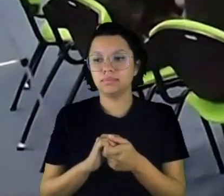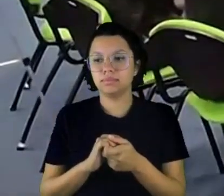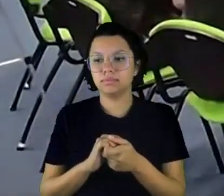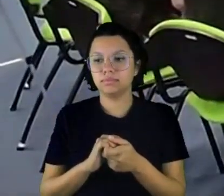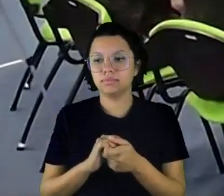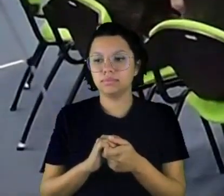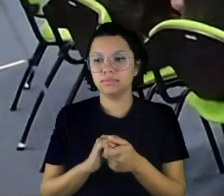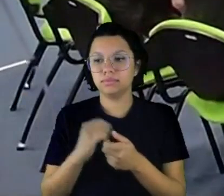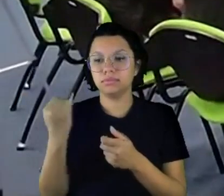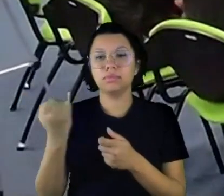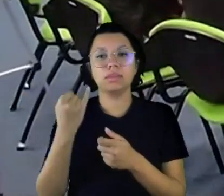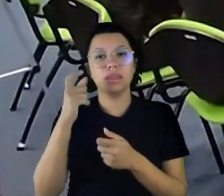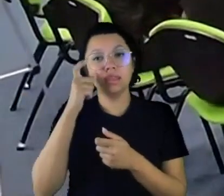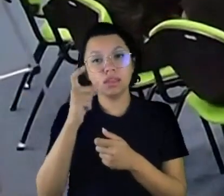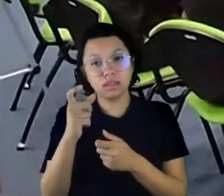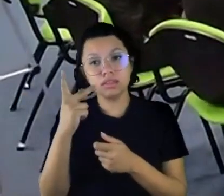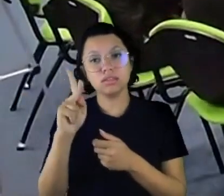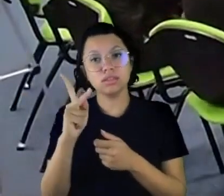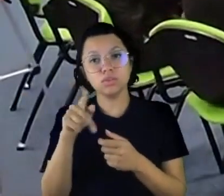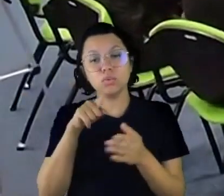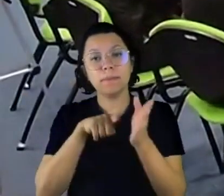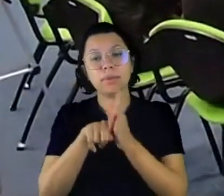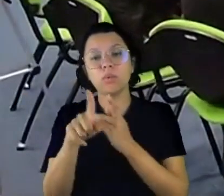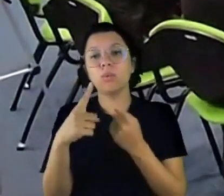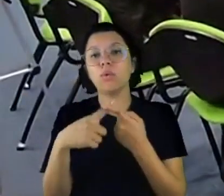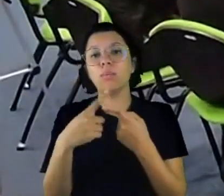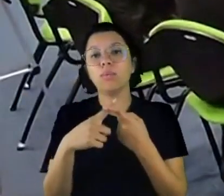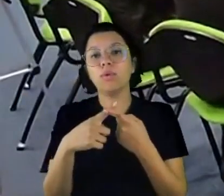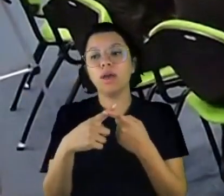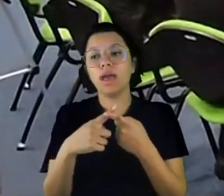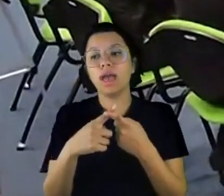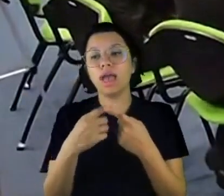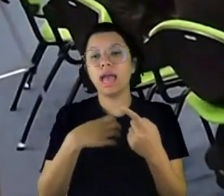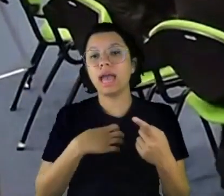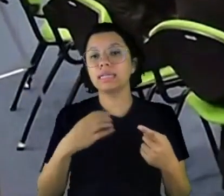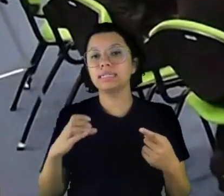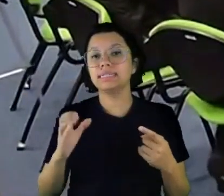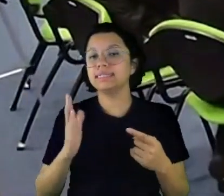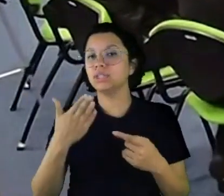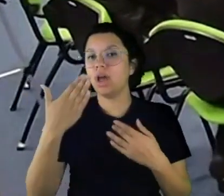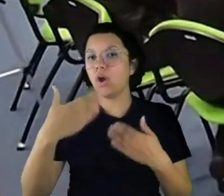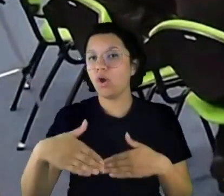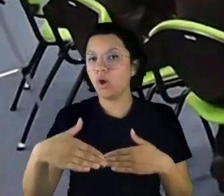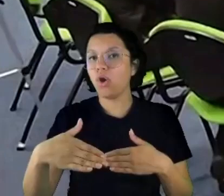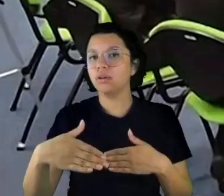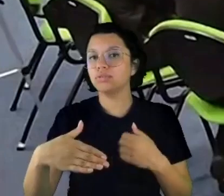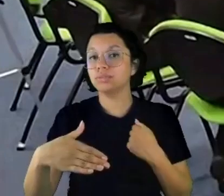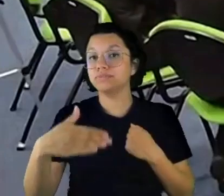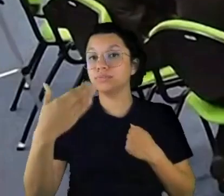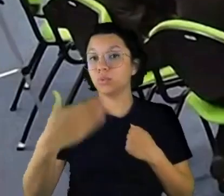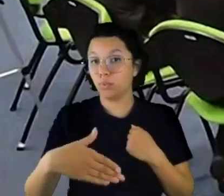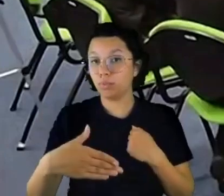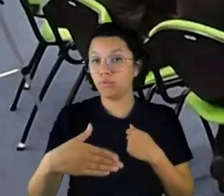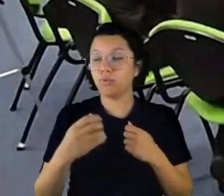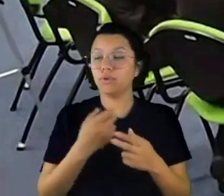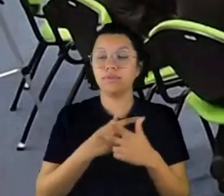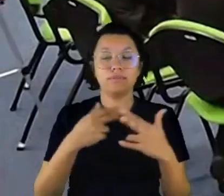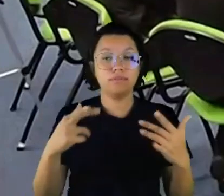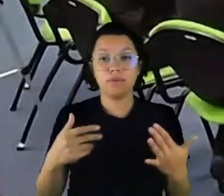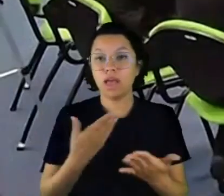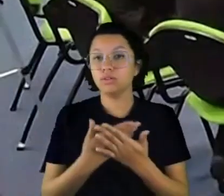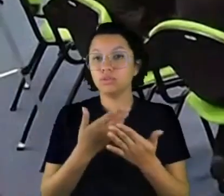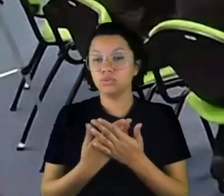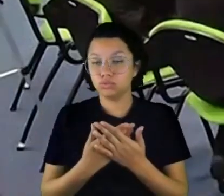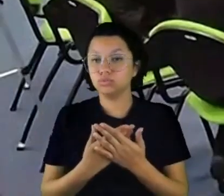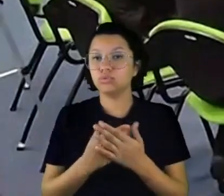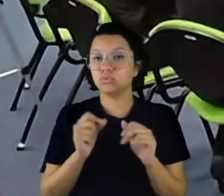muito interessante sua pergunta, porque a ciência já comprovou, e diversos estudos, e estudos muito recentes, inclusive